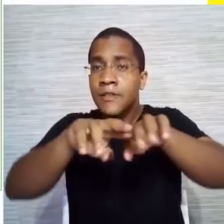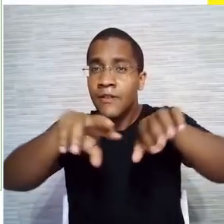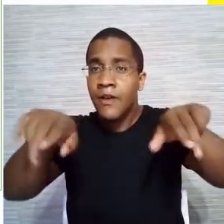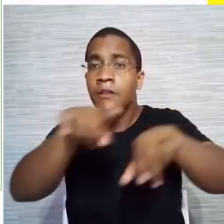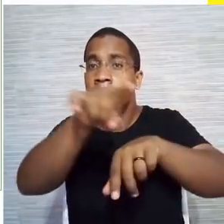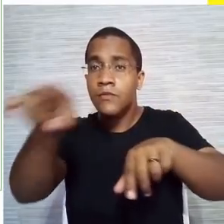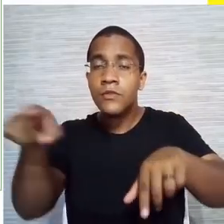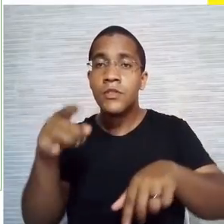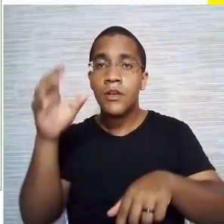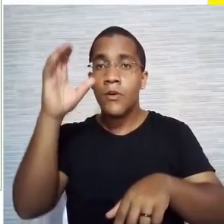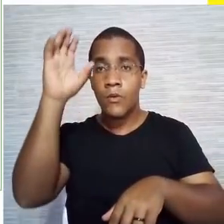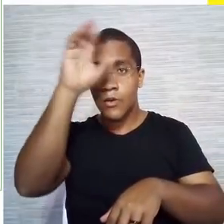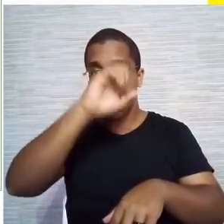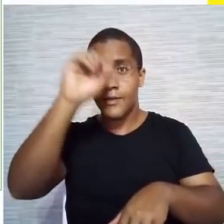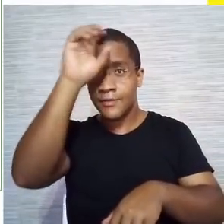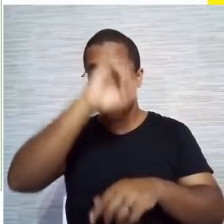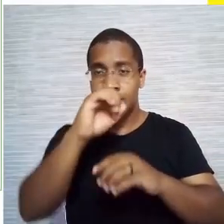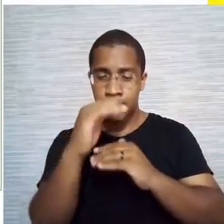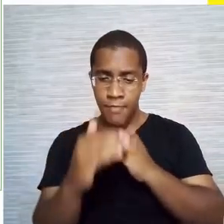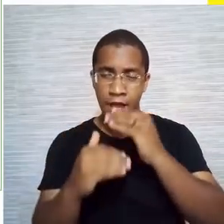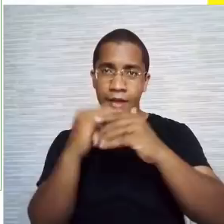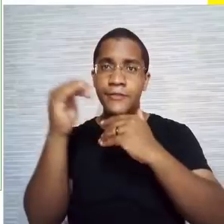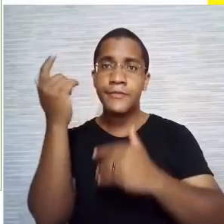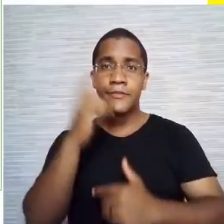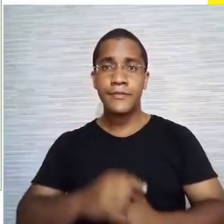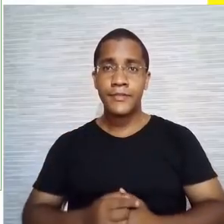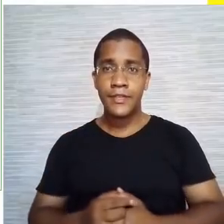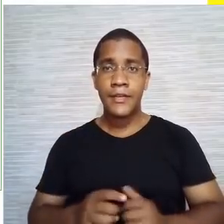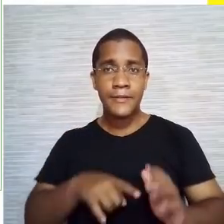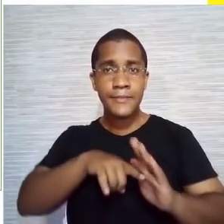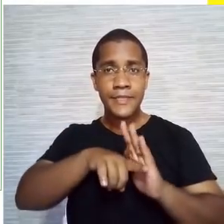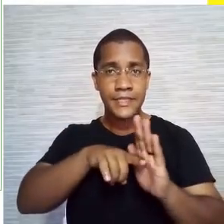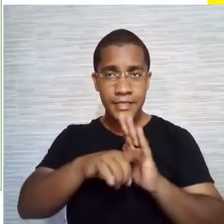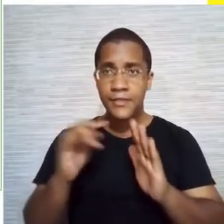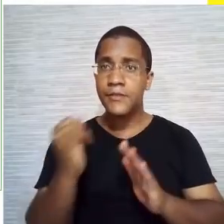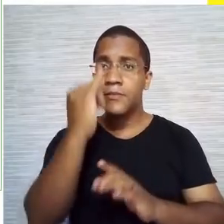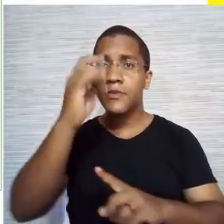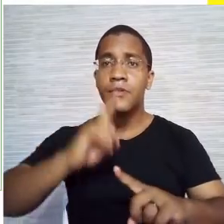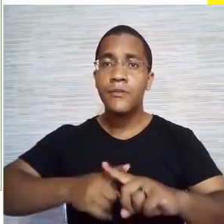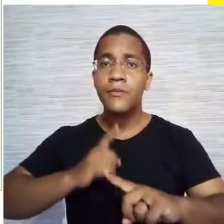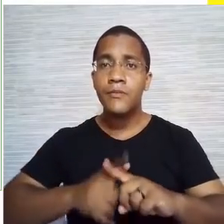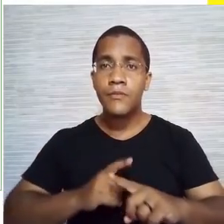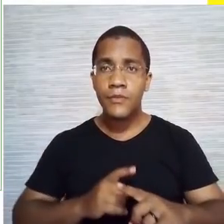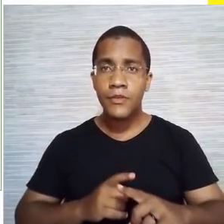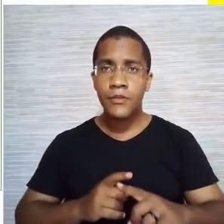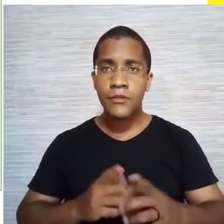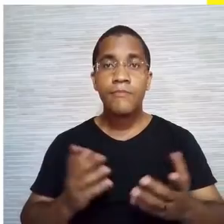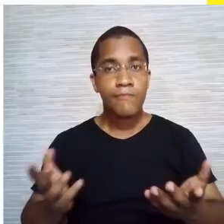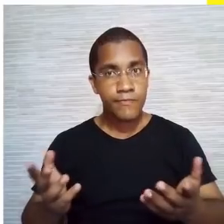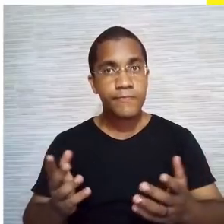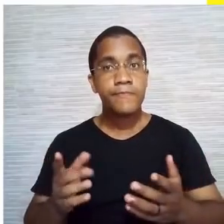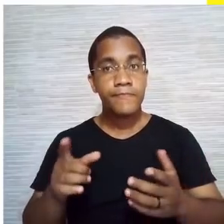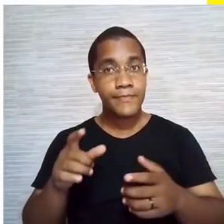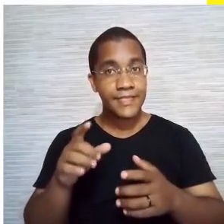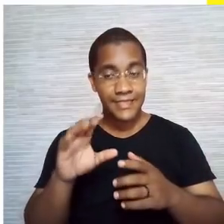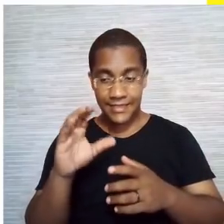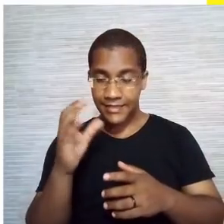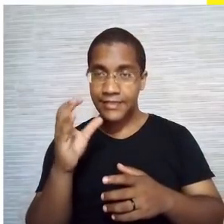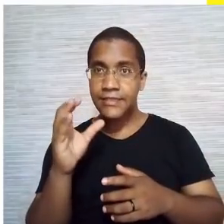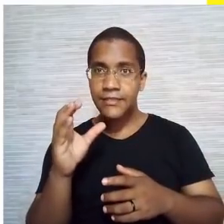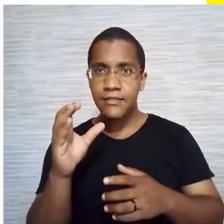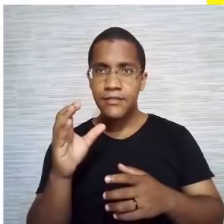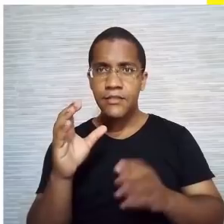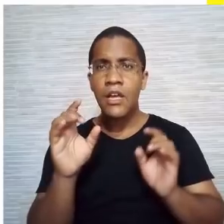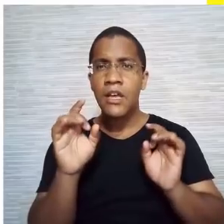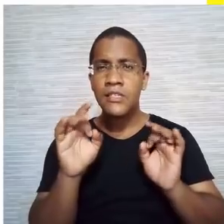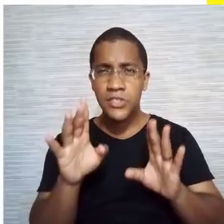queremos que você, estudante, tenha nesse processo sobre por que pesquisar ou sobre o que é o pesquisar. Fazer